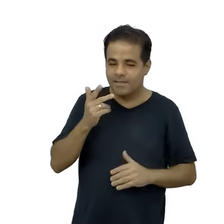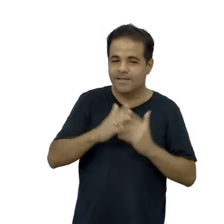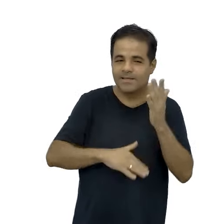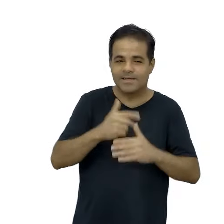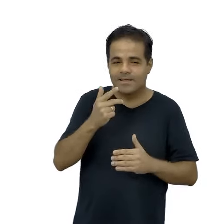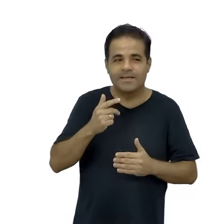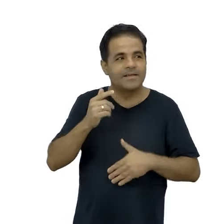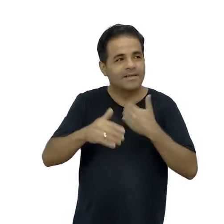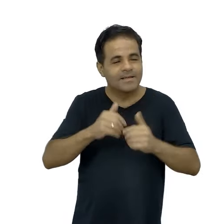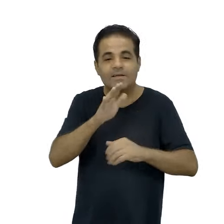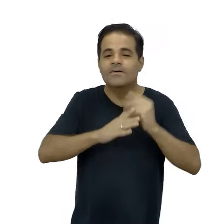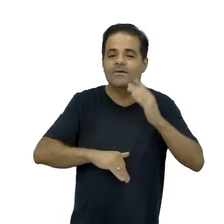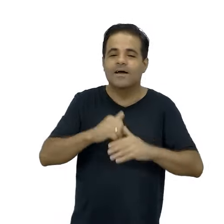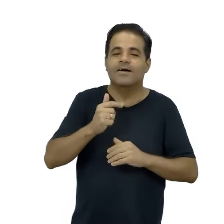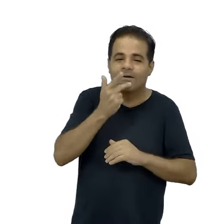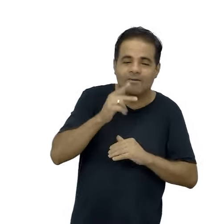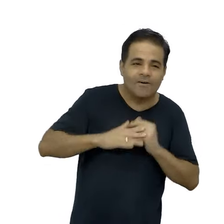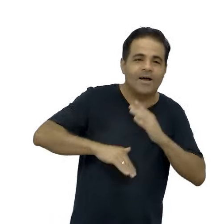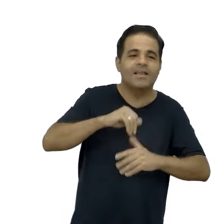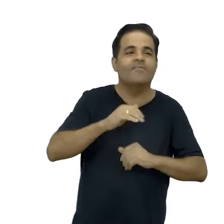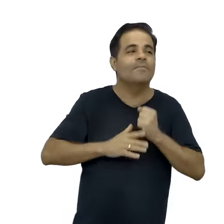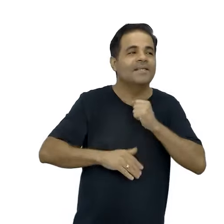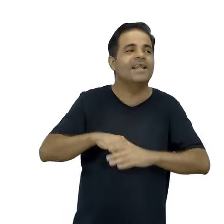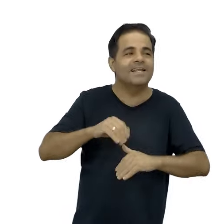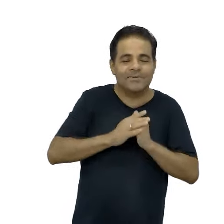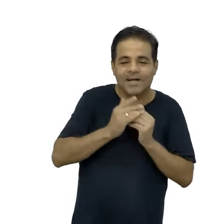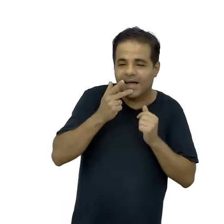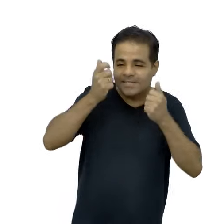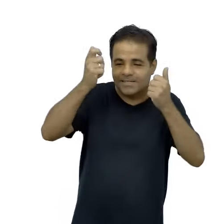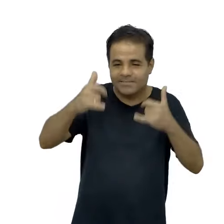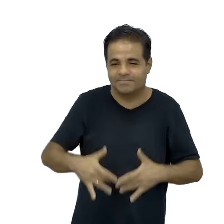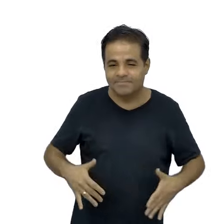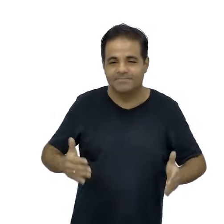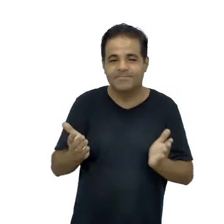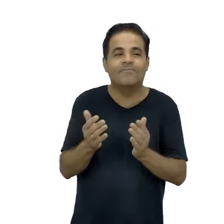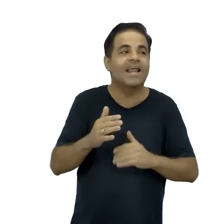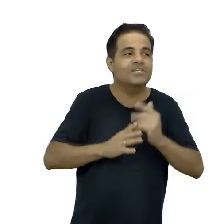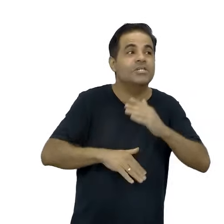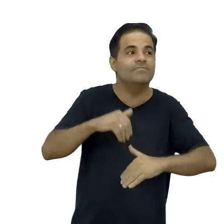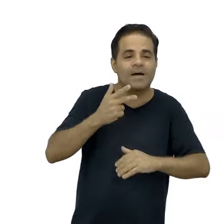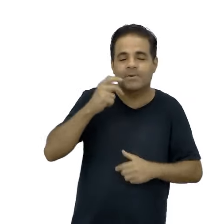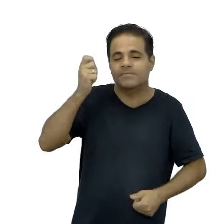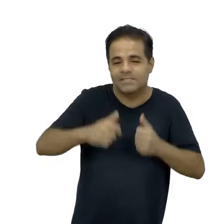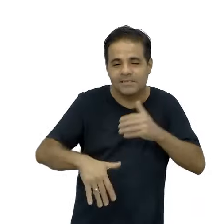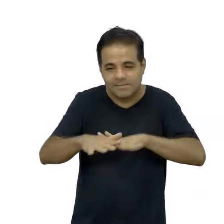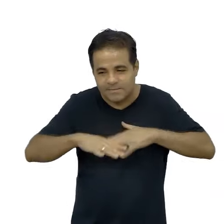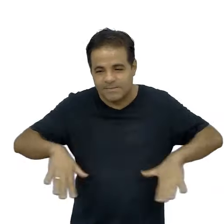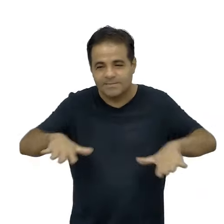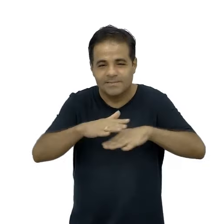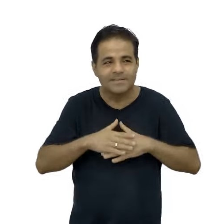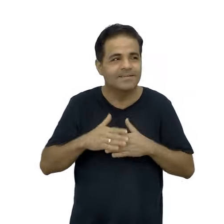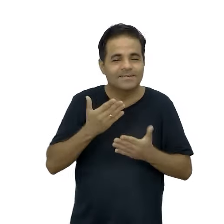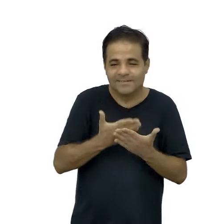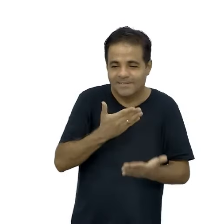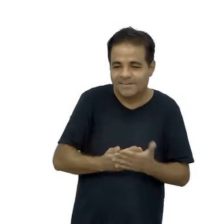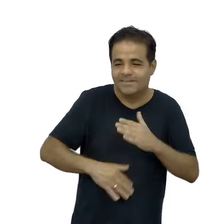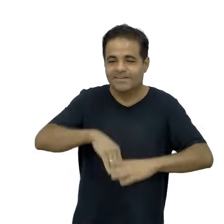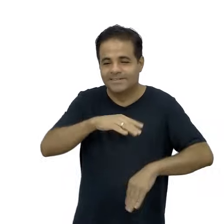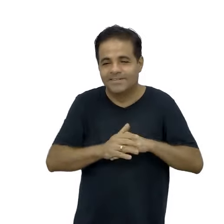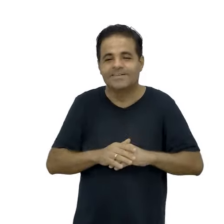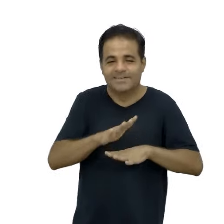conceitos que envolvem as frações, mas também o parte todo, trazer uma atividade lúdica para que esses estudantes eles